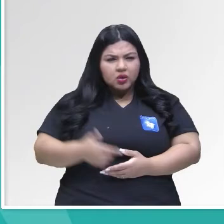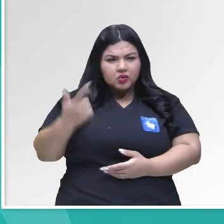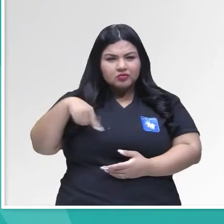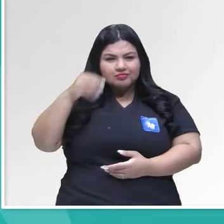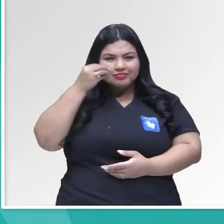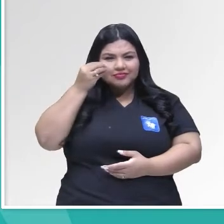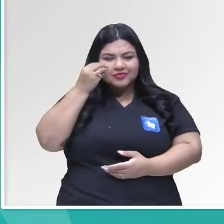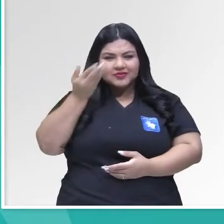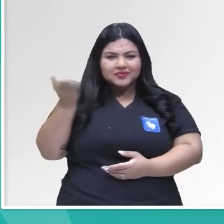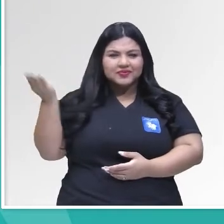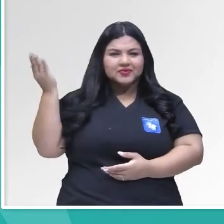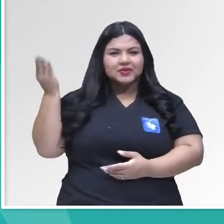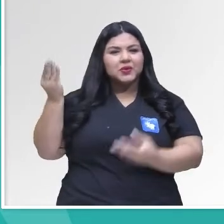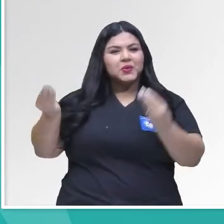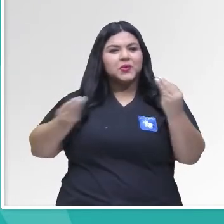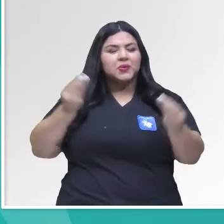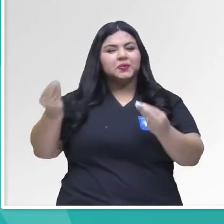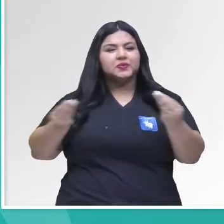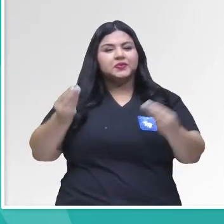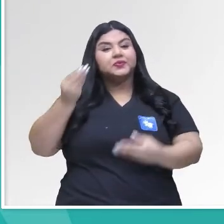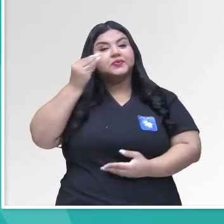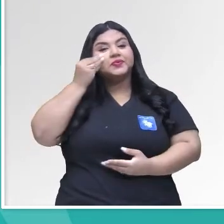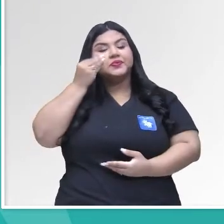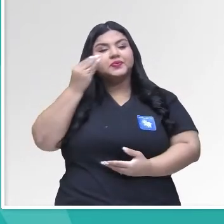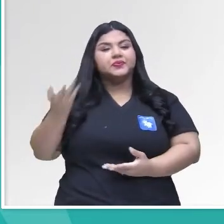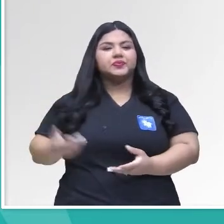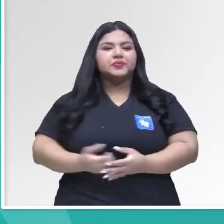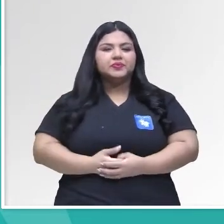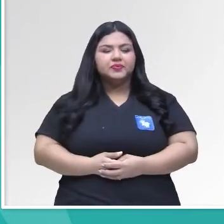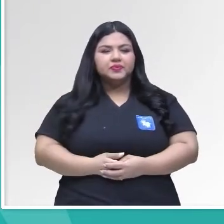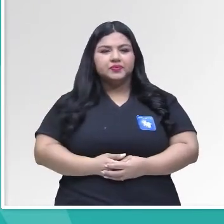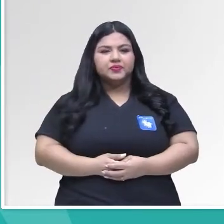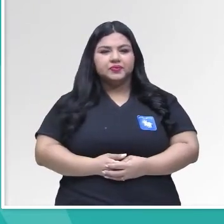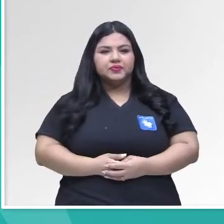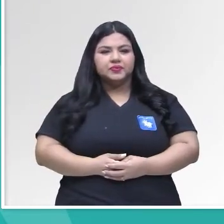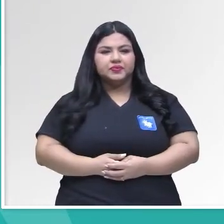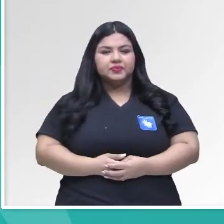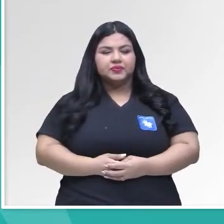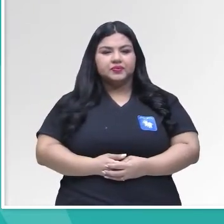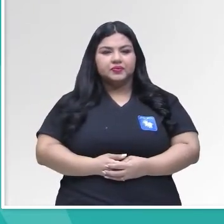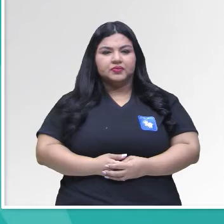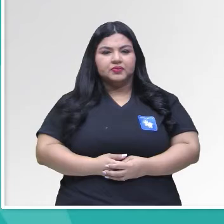então? Vamos ver como você fez? Observa aí, olha como é que fica.